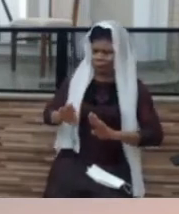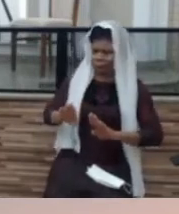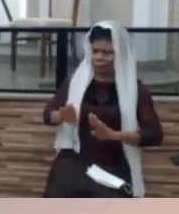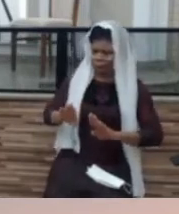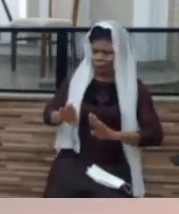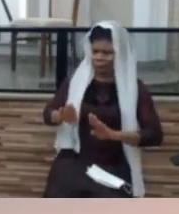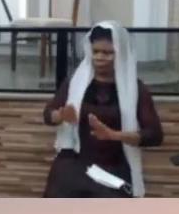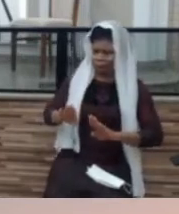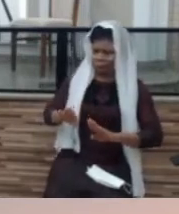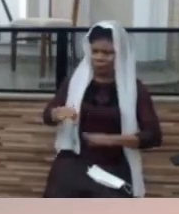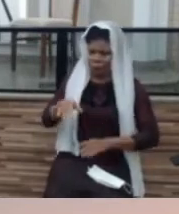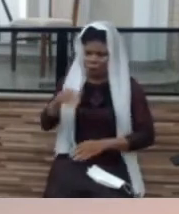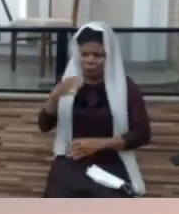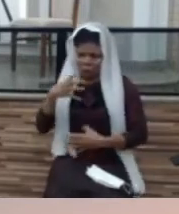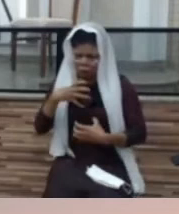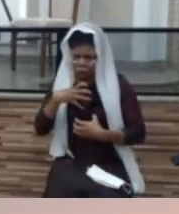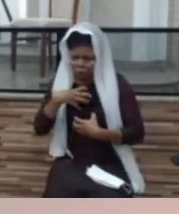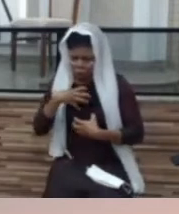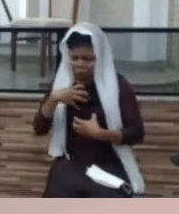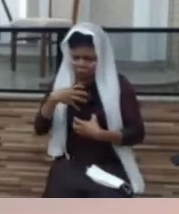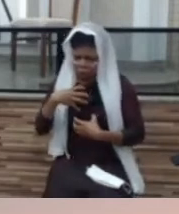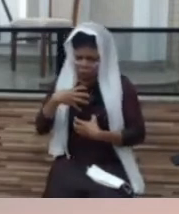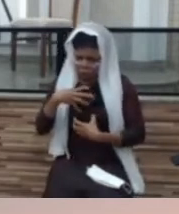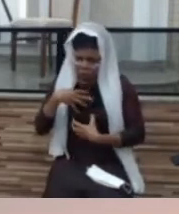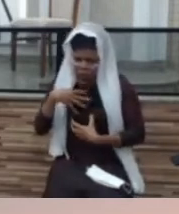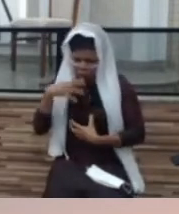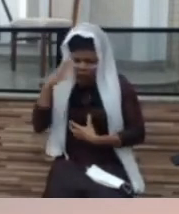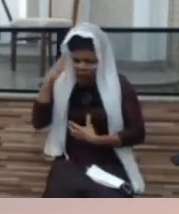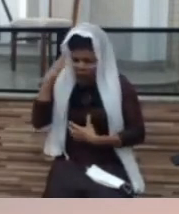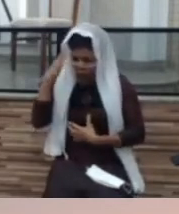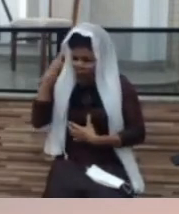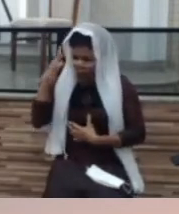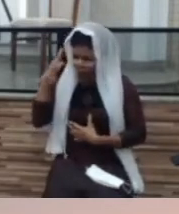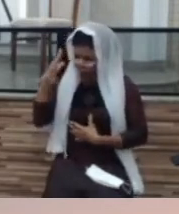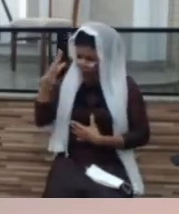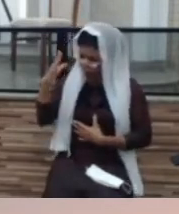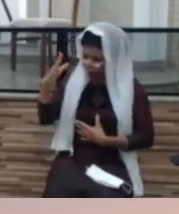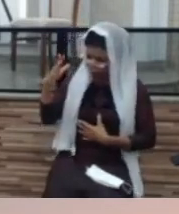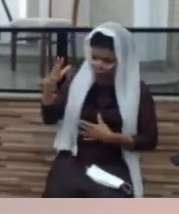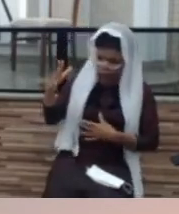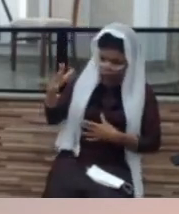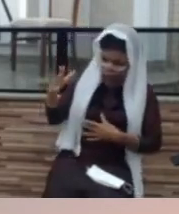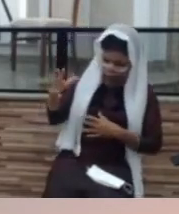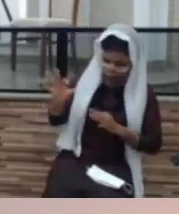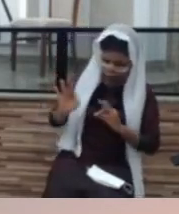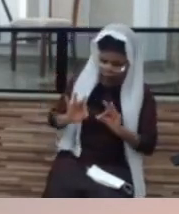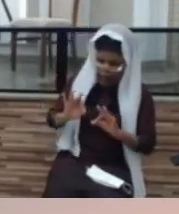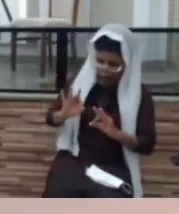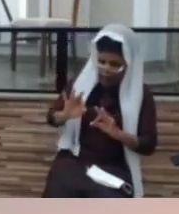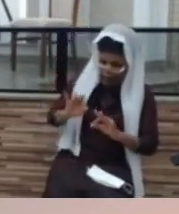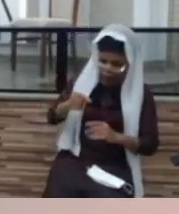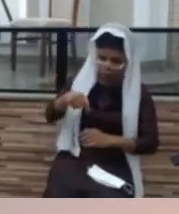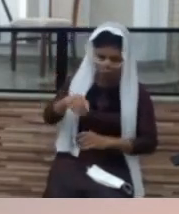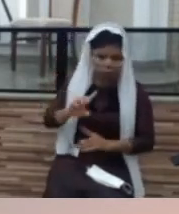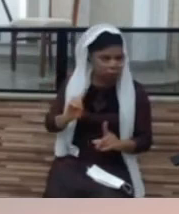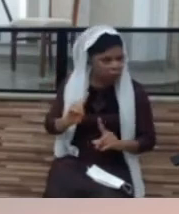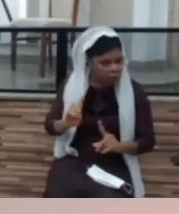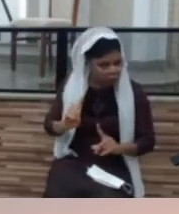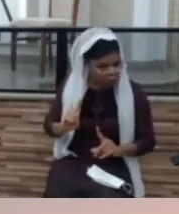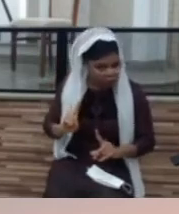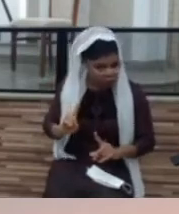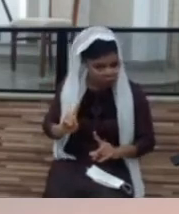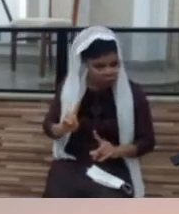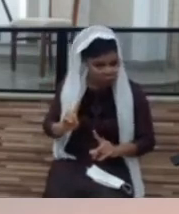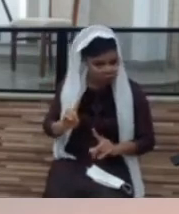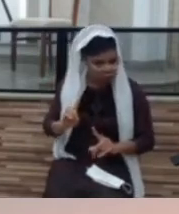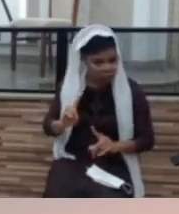intenções, nossos sentimentos, nossos pensamentos. Tudo isso serve para nós lá fora, no nosso trabalho, na